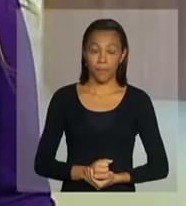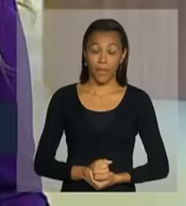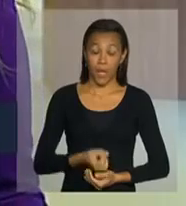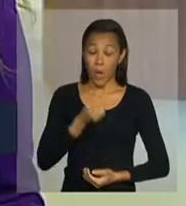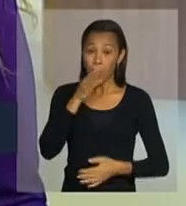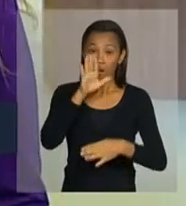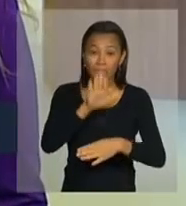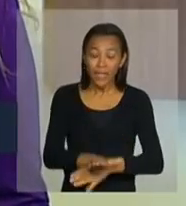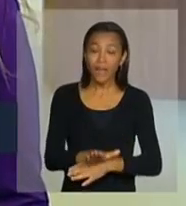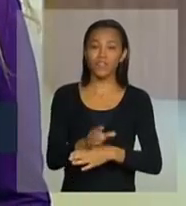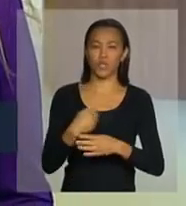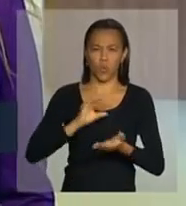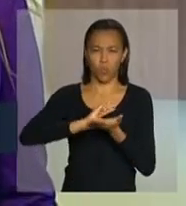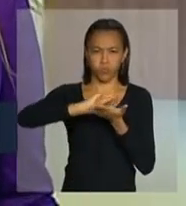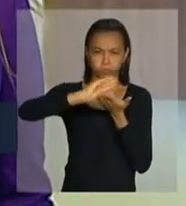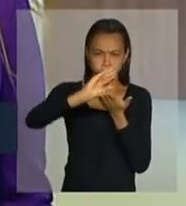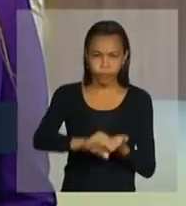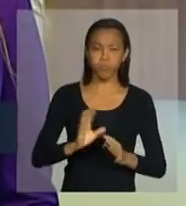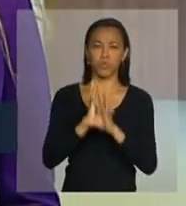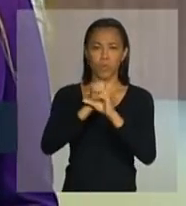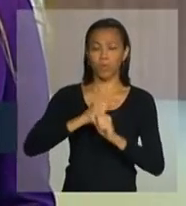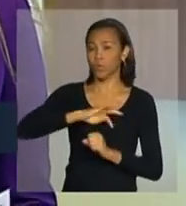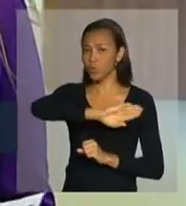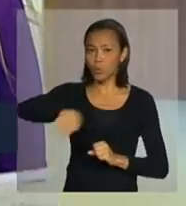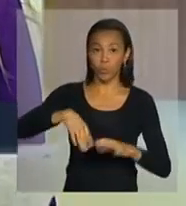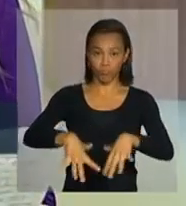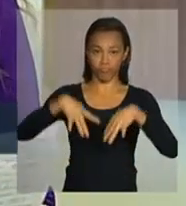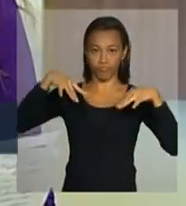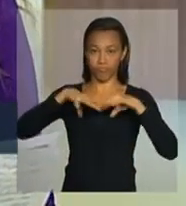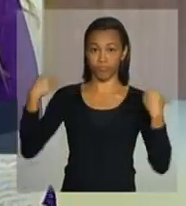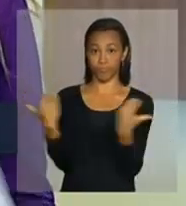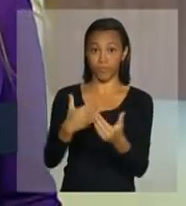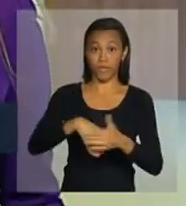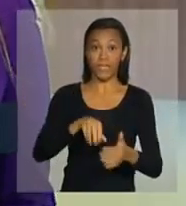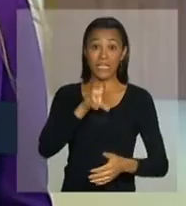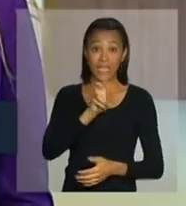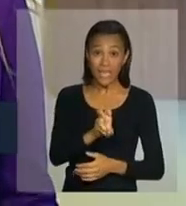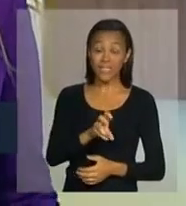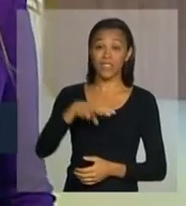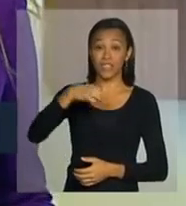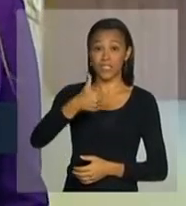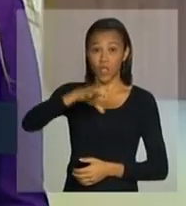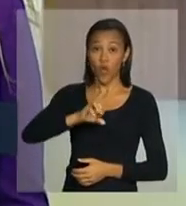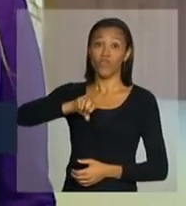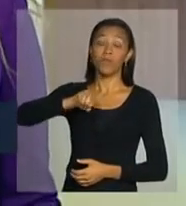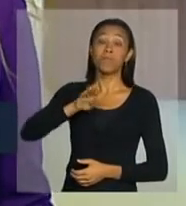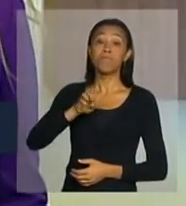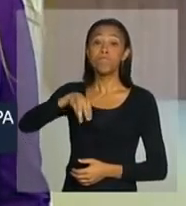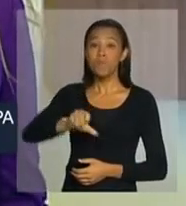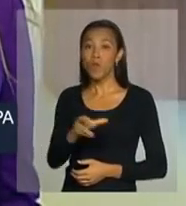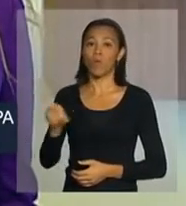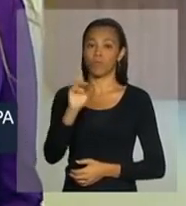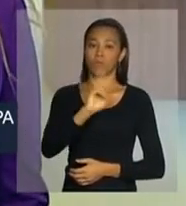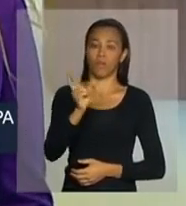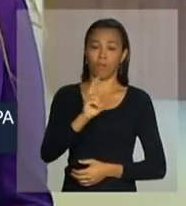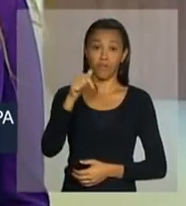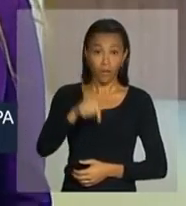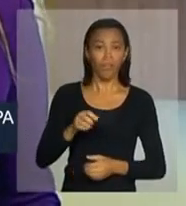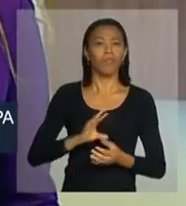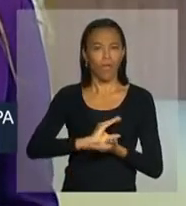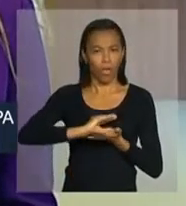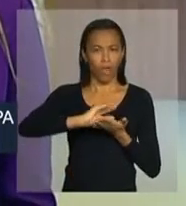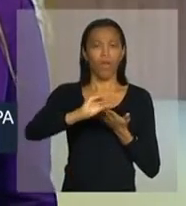Boa tarde, Lúcia. O investimento total aqui no estádio Castelão foi de R19 milhões deais e o estádio teve